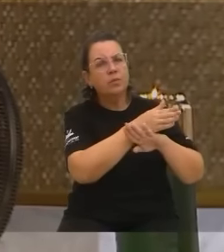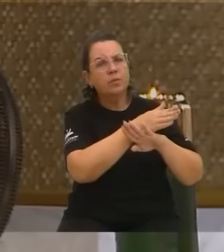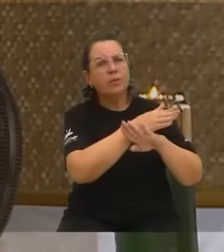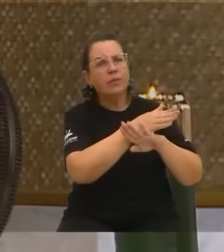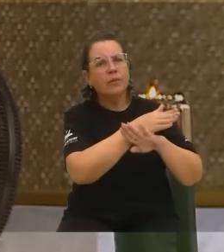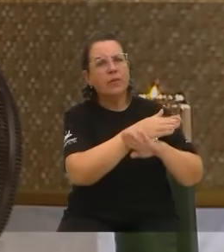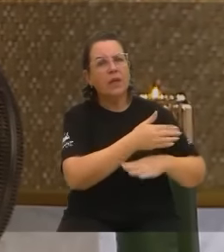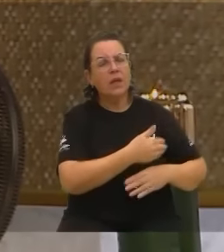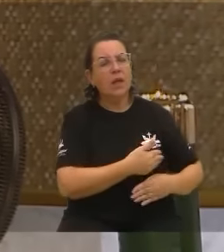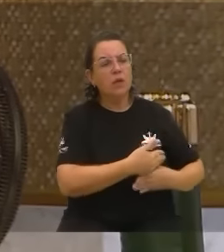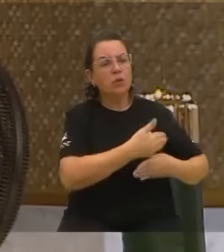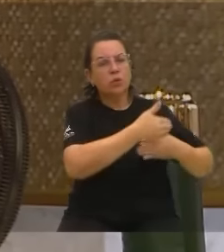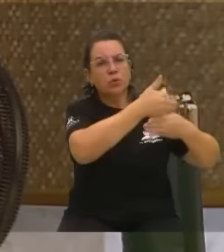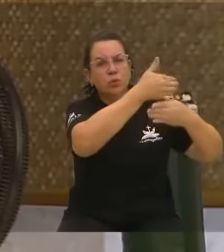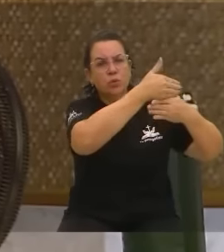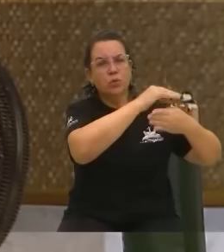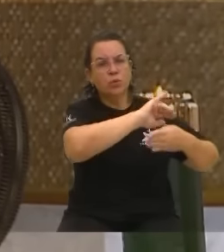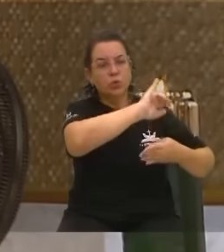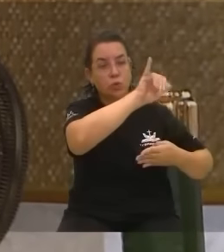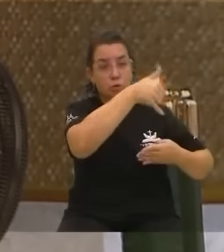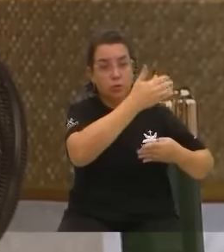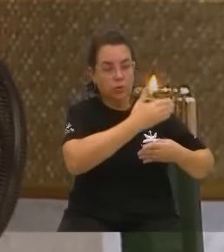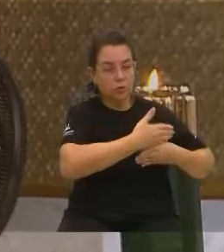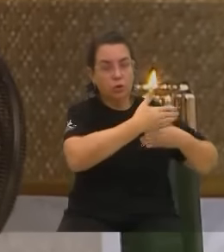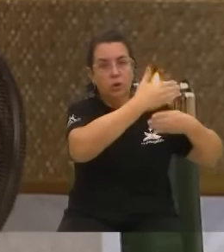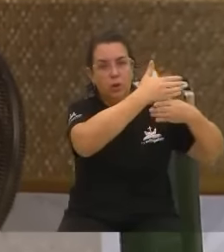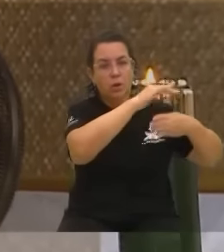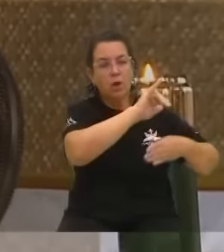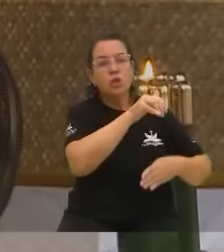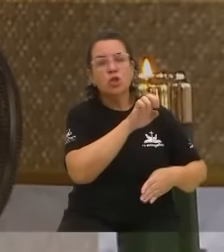Estava atravessando a cidade. Ali